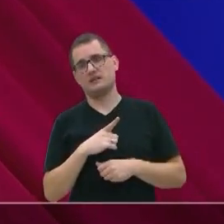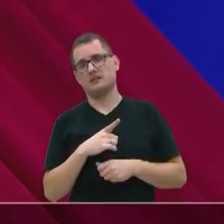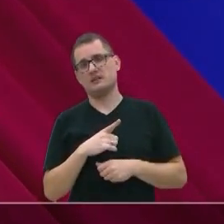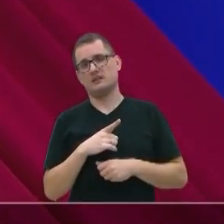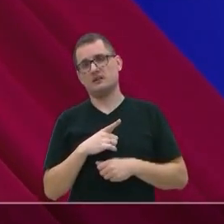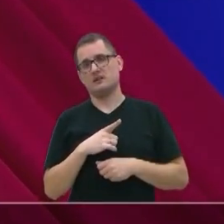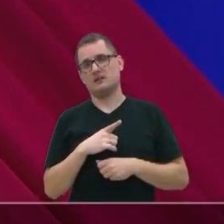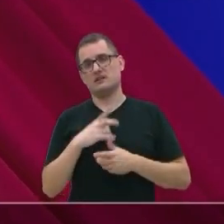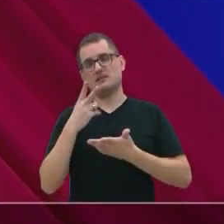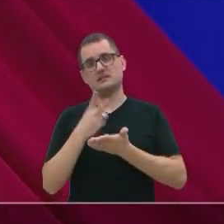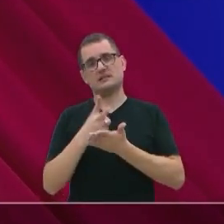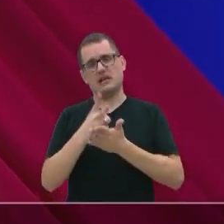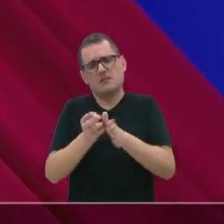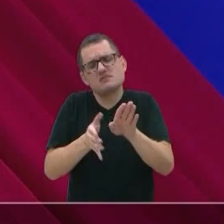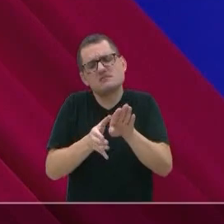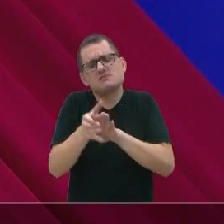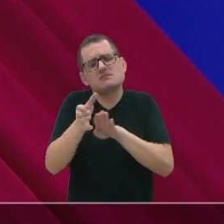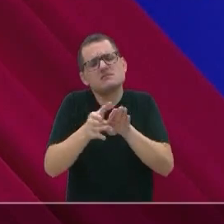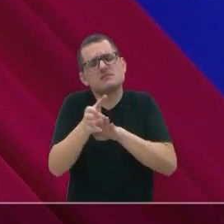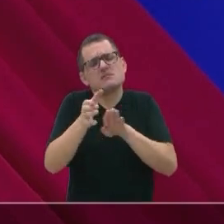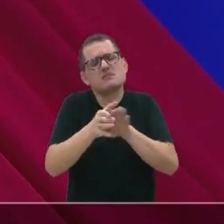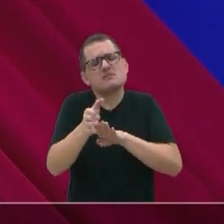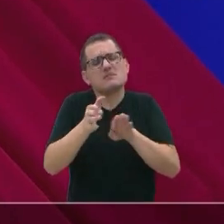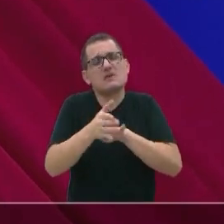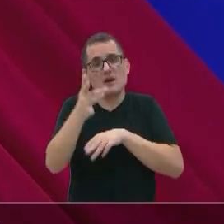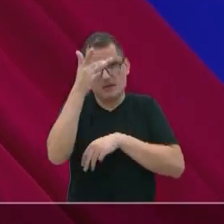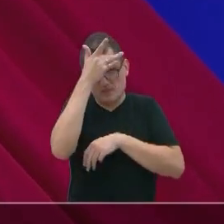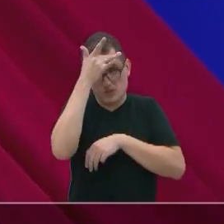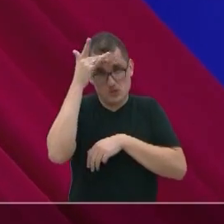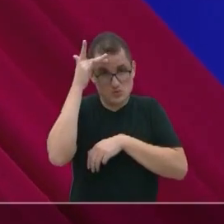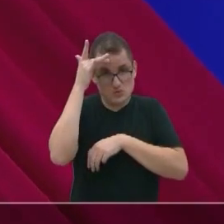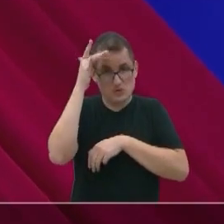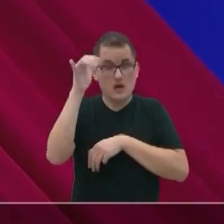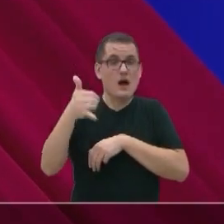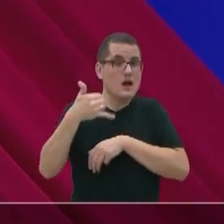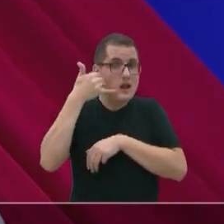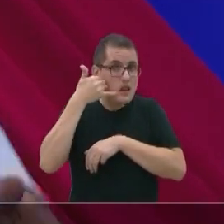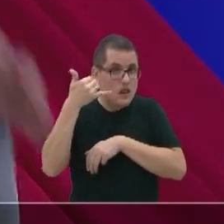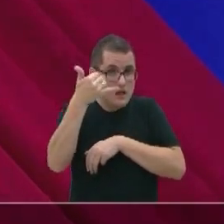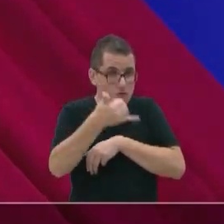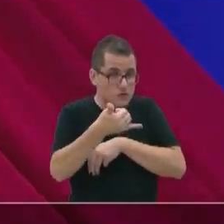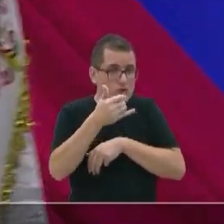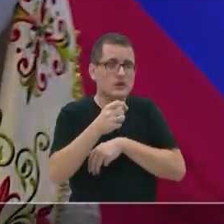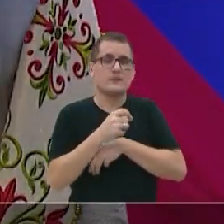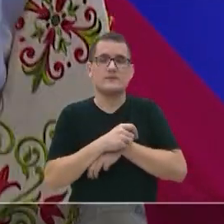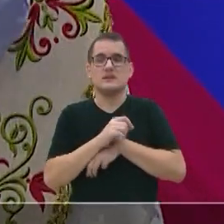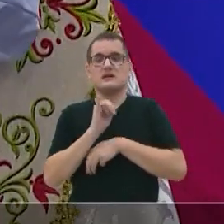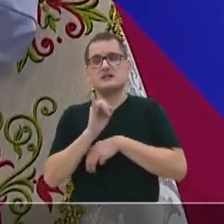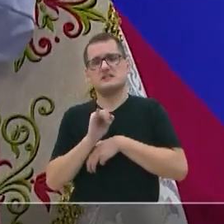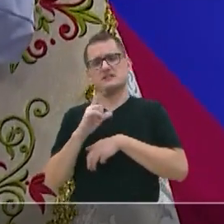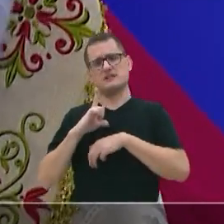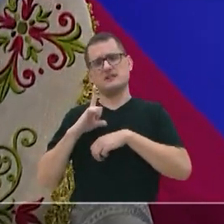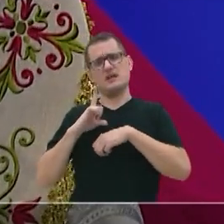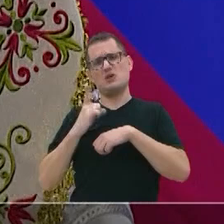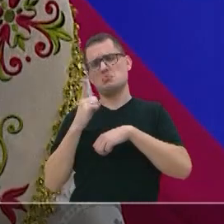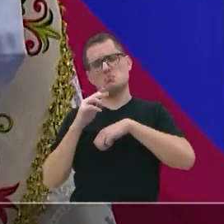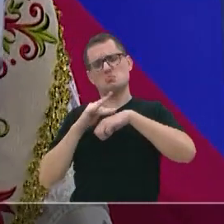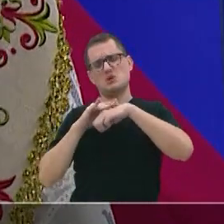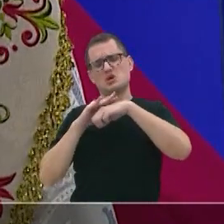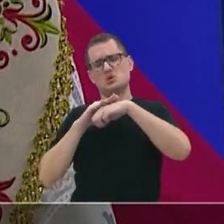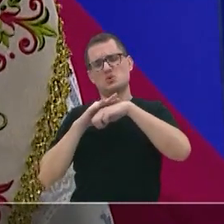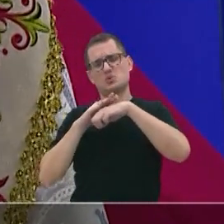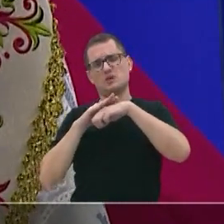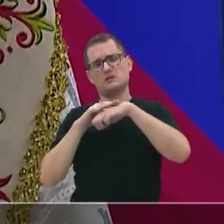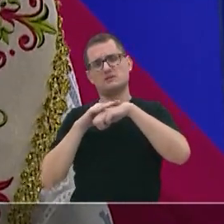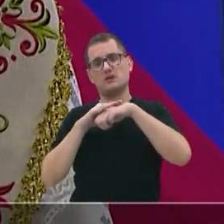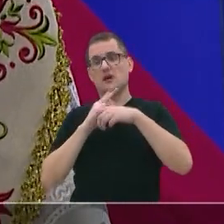sempre instruo as pessoas pelo telefone que atendemos ao vivo. Quando existe uma enfermidade, procure